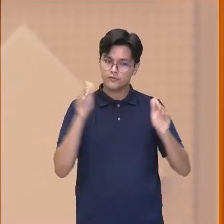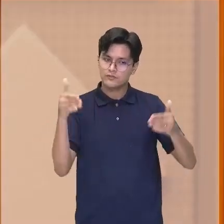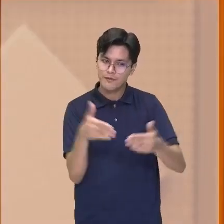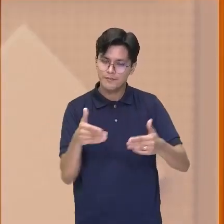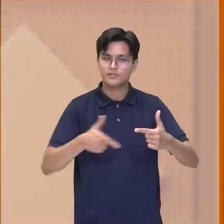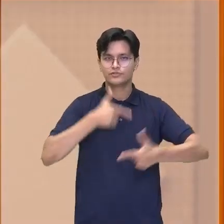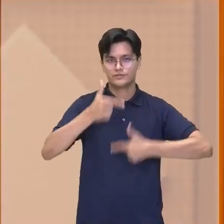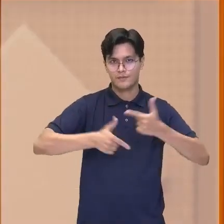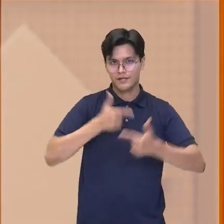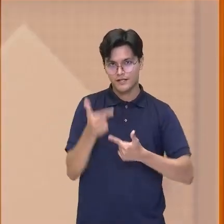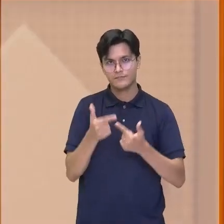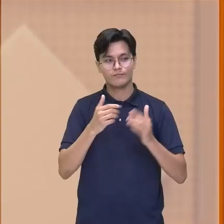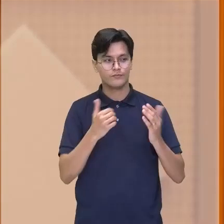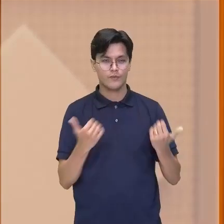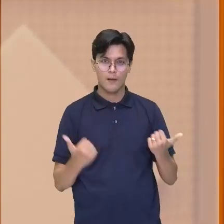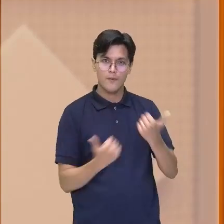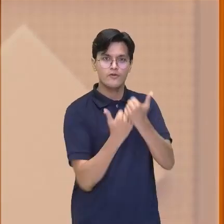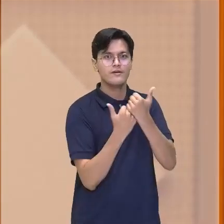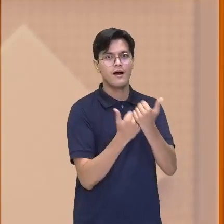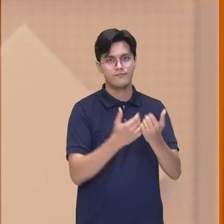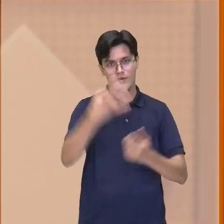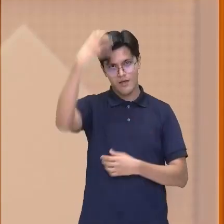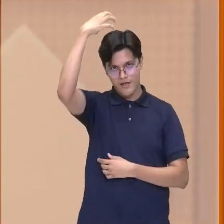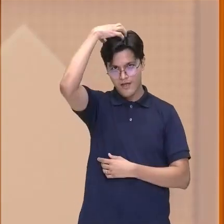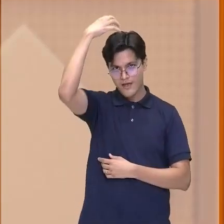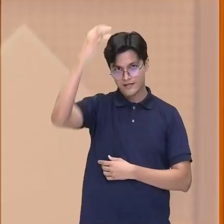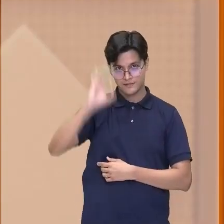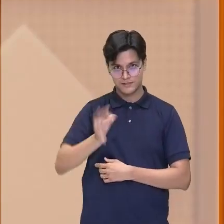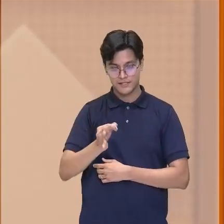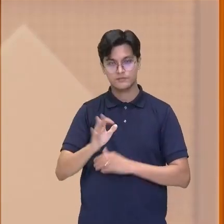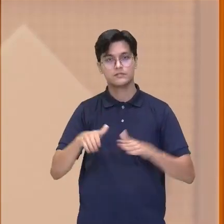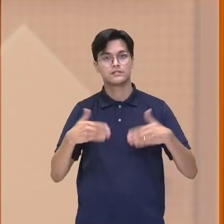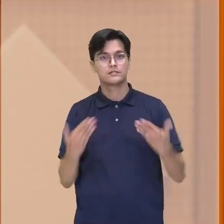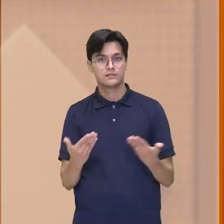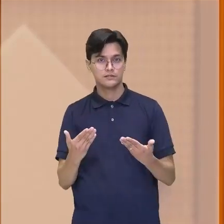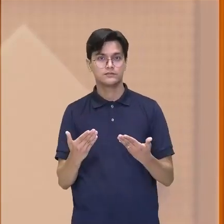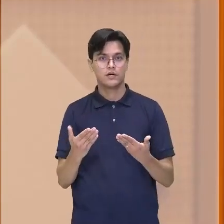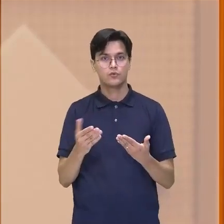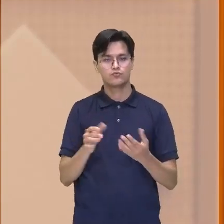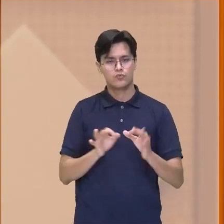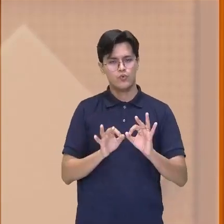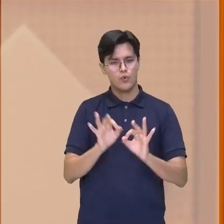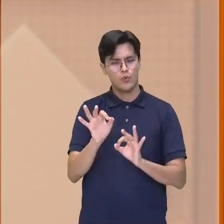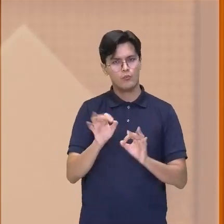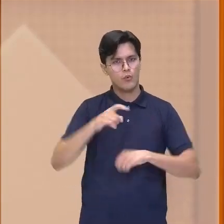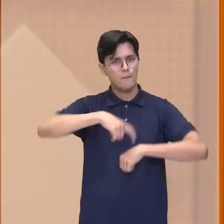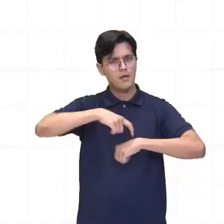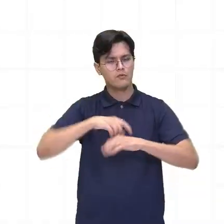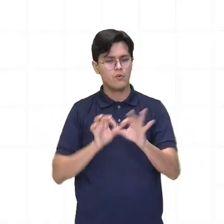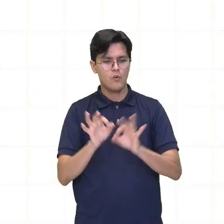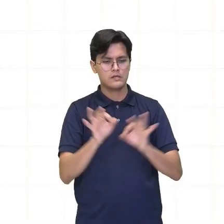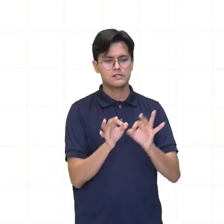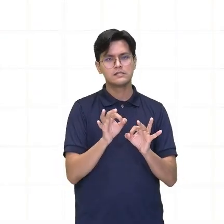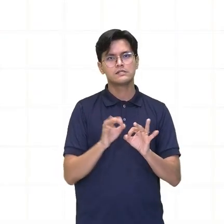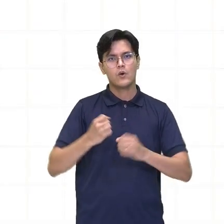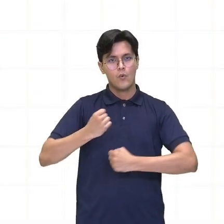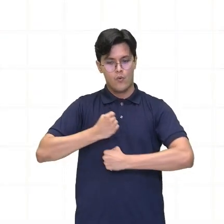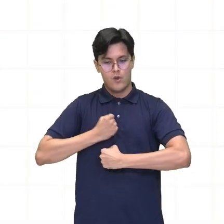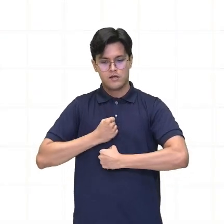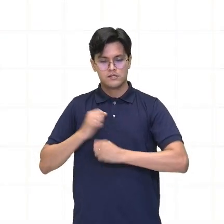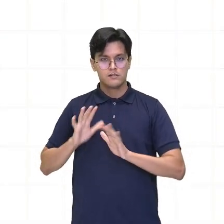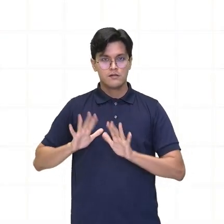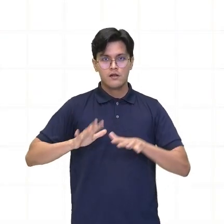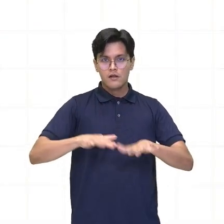que for necessário. Então, nesse momento da formação desses exércitos, vamos verificar intensos